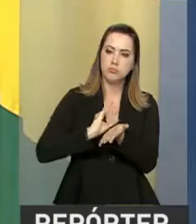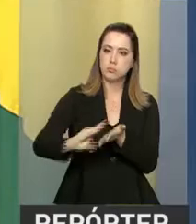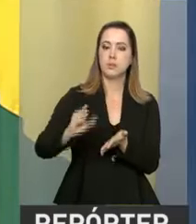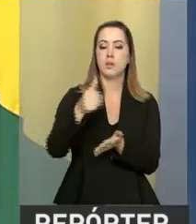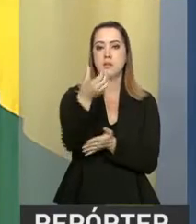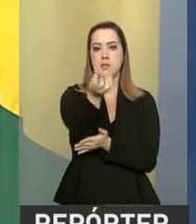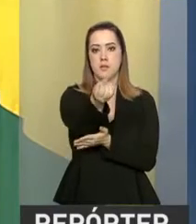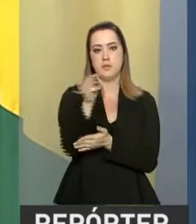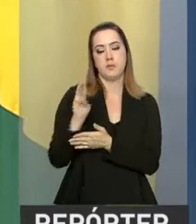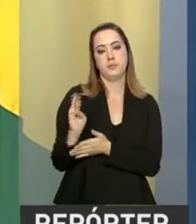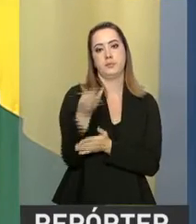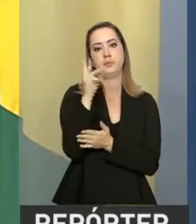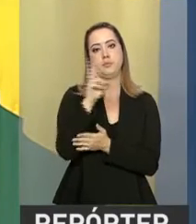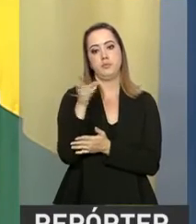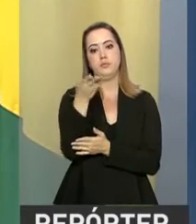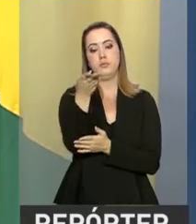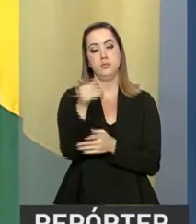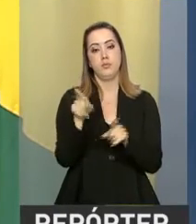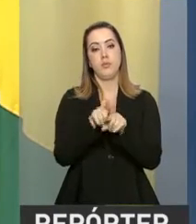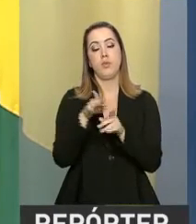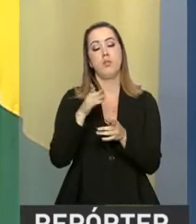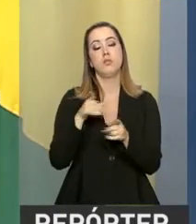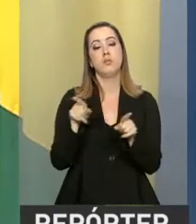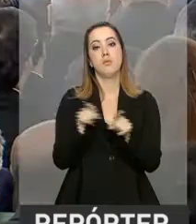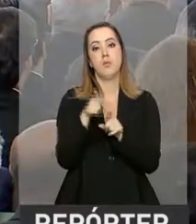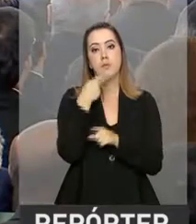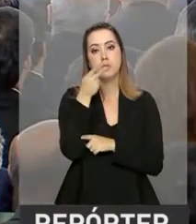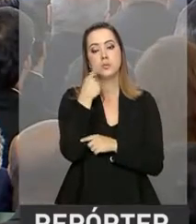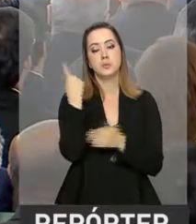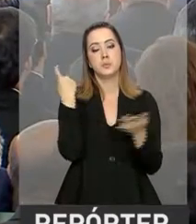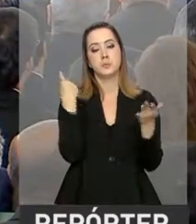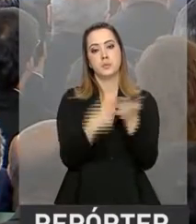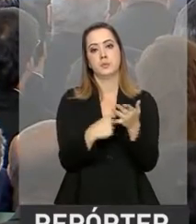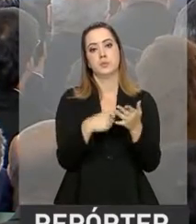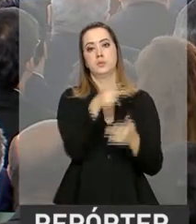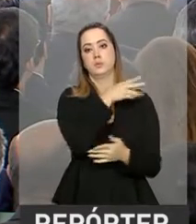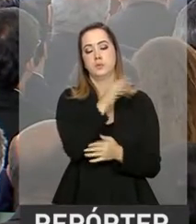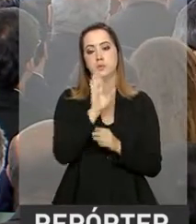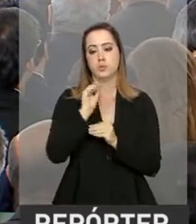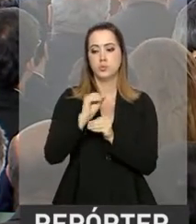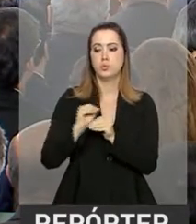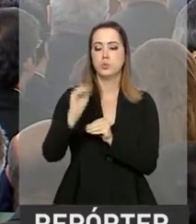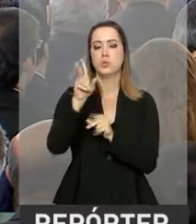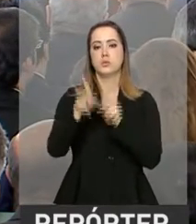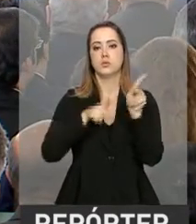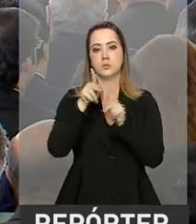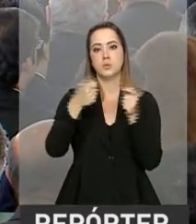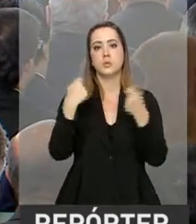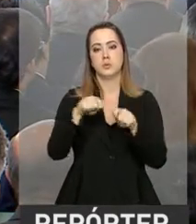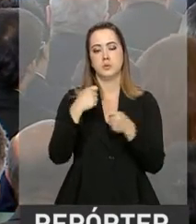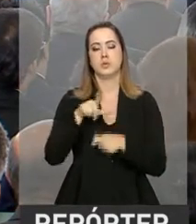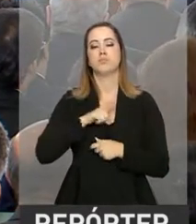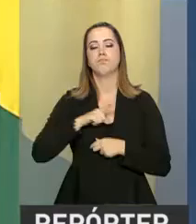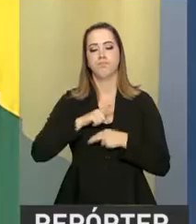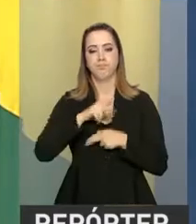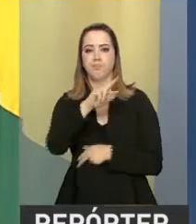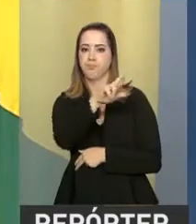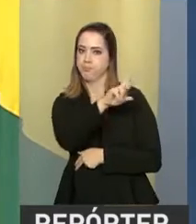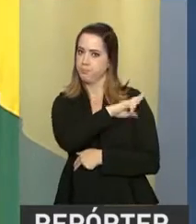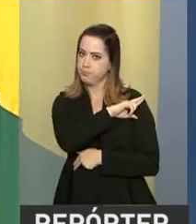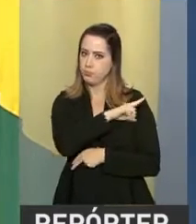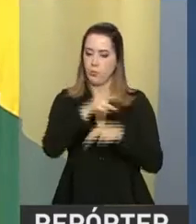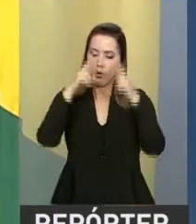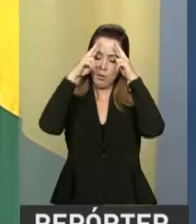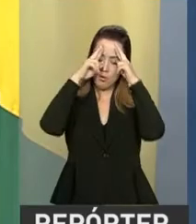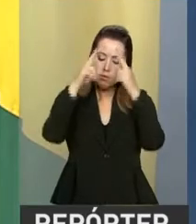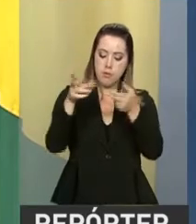para o sus ele disse que para assegurar o atendimento da população é preciso ter responsabilidade com os gastos